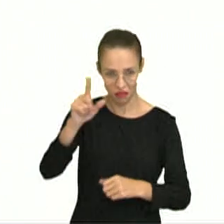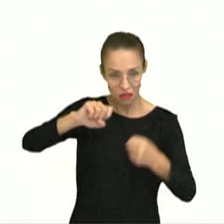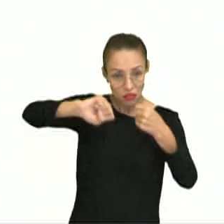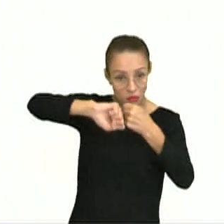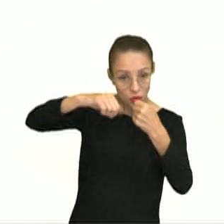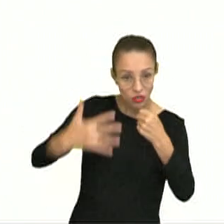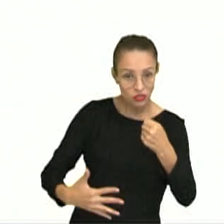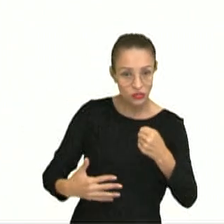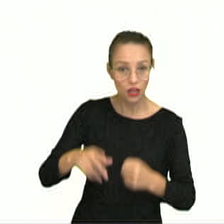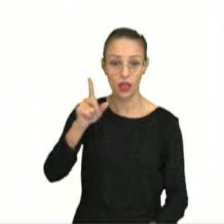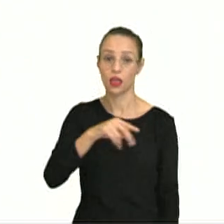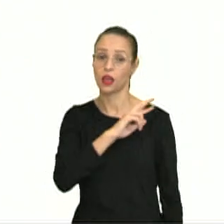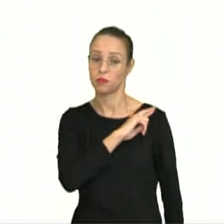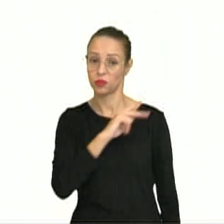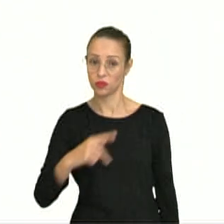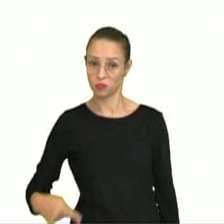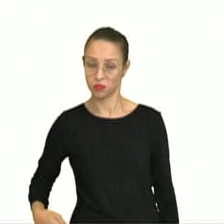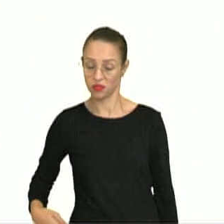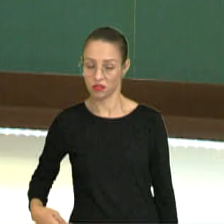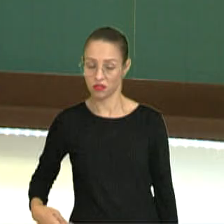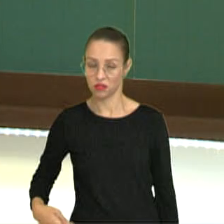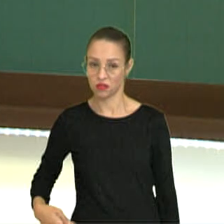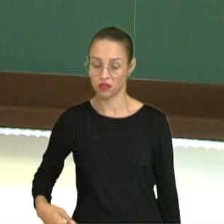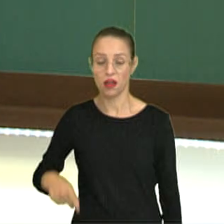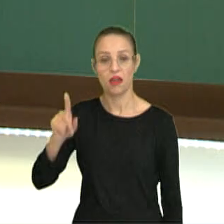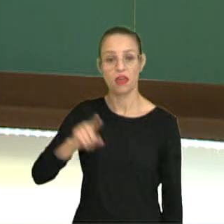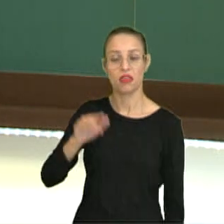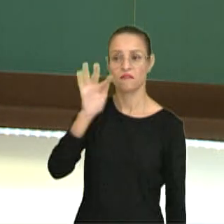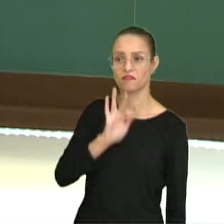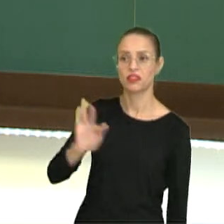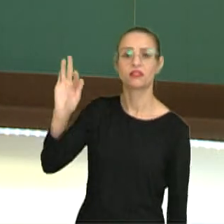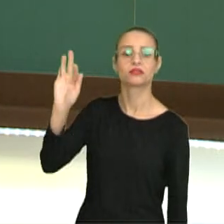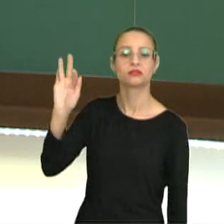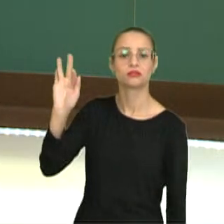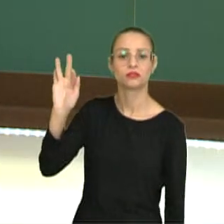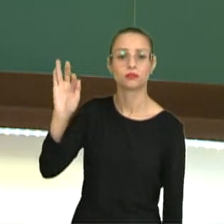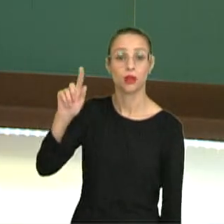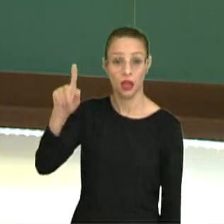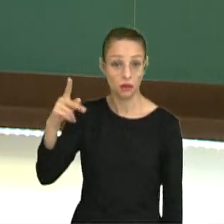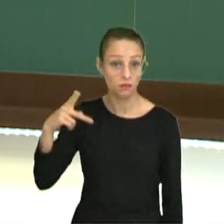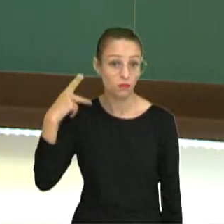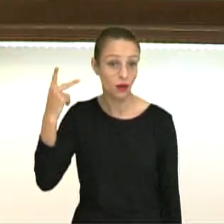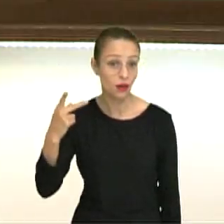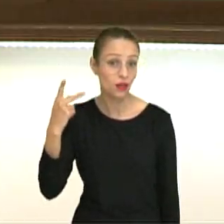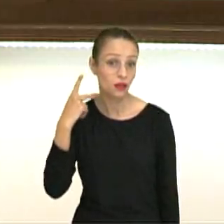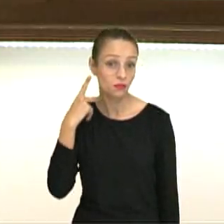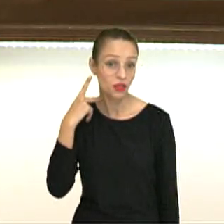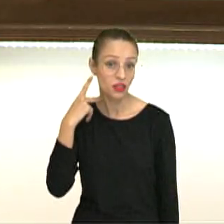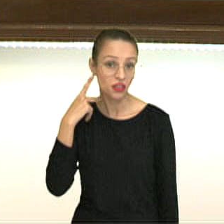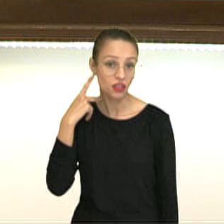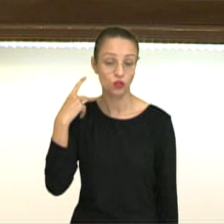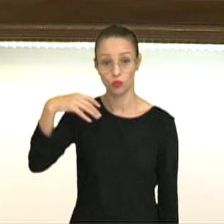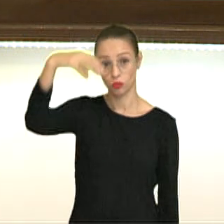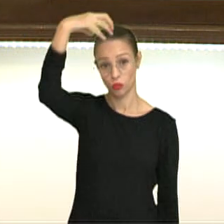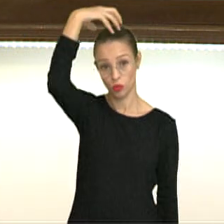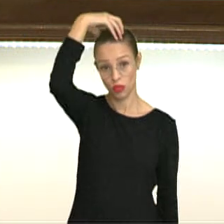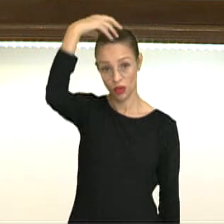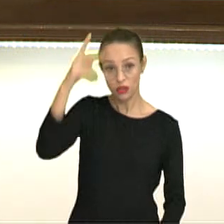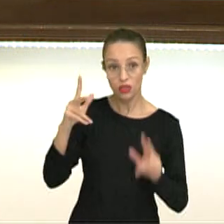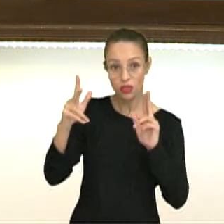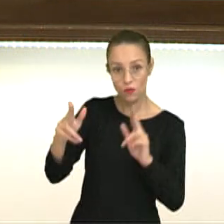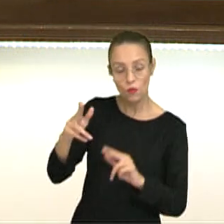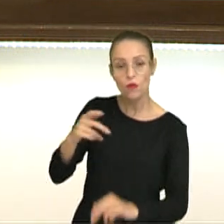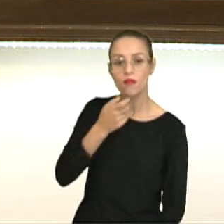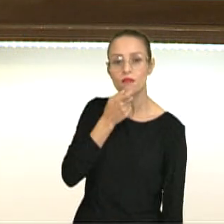democracia? Vai ser uma república? Vai ser federalista? Vai ser um parlamento? Vai ser uma monarquia, como é o caso da